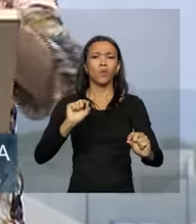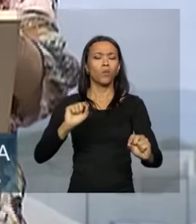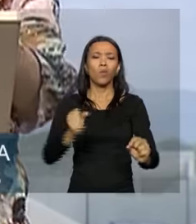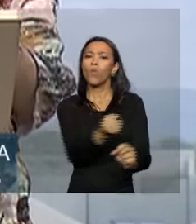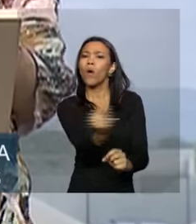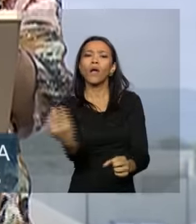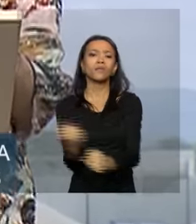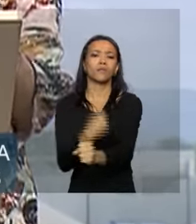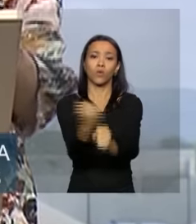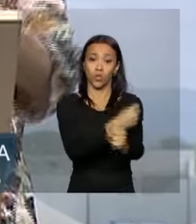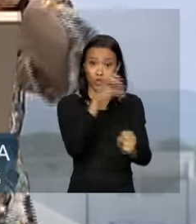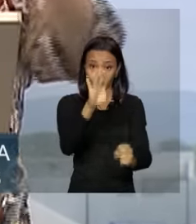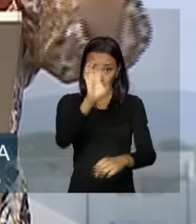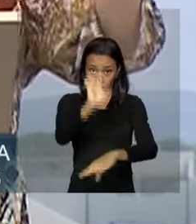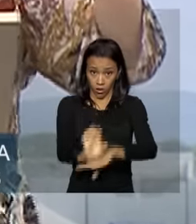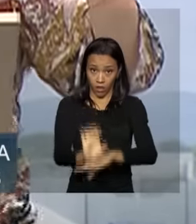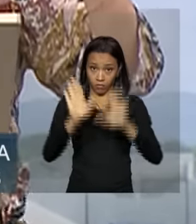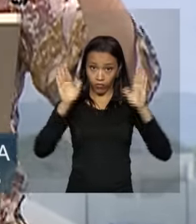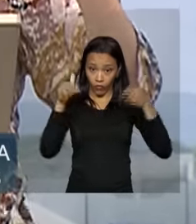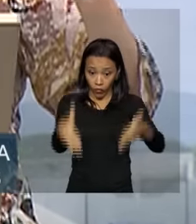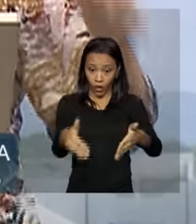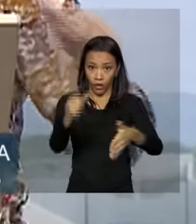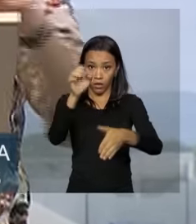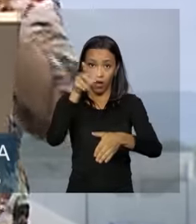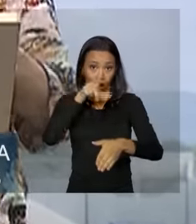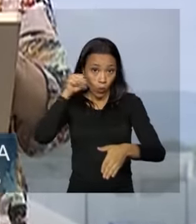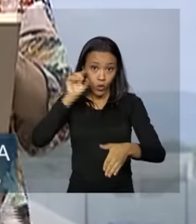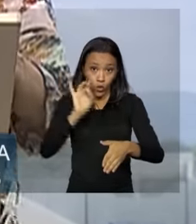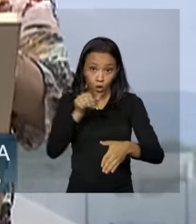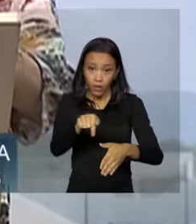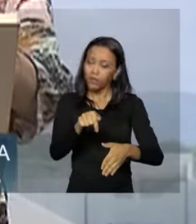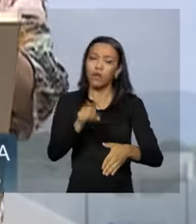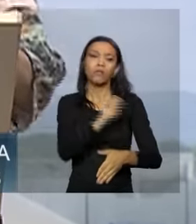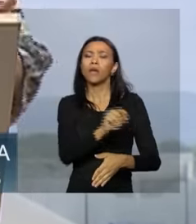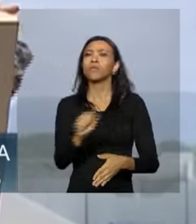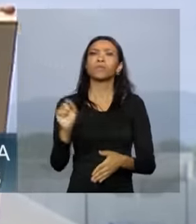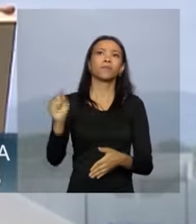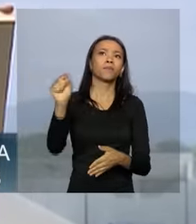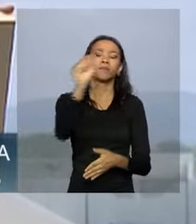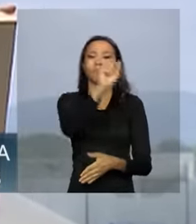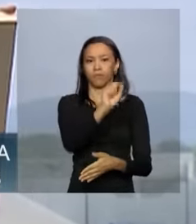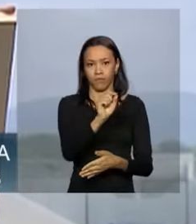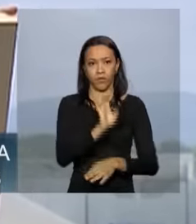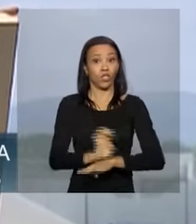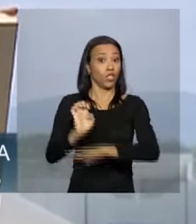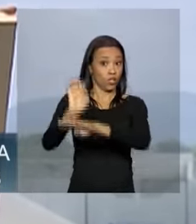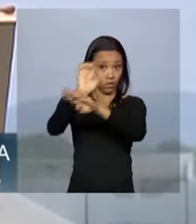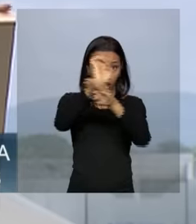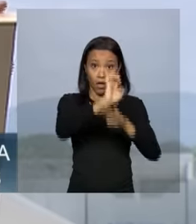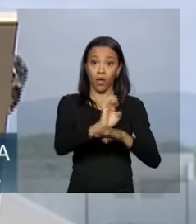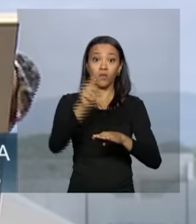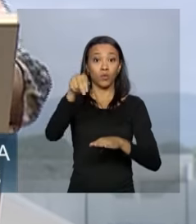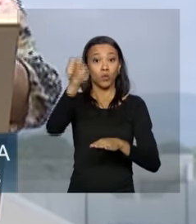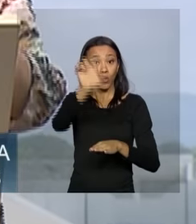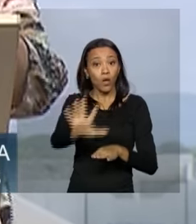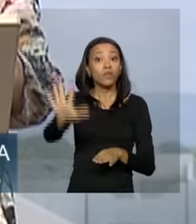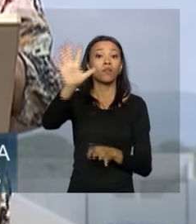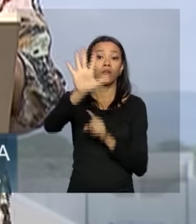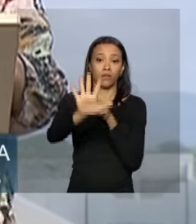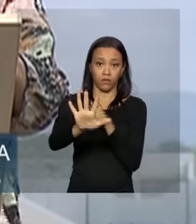aqui em Alagoas? Não. Elas estão aqui em Alagoas e estão espalhadas por todos os estados do